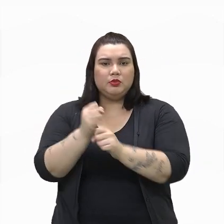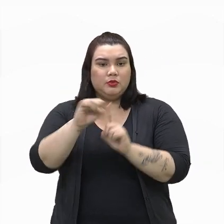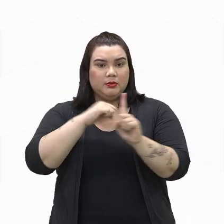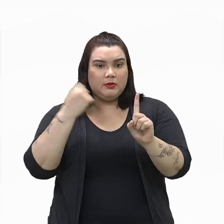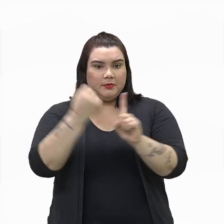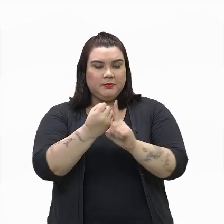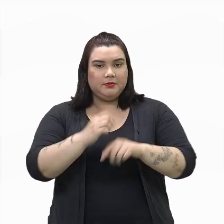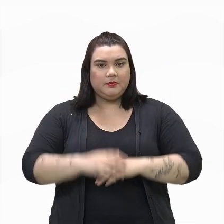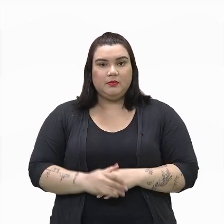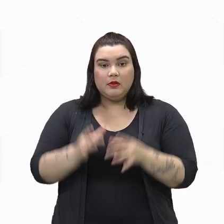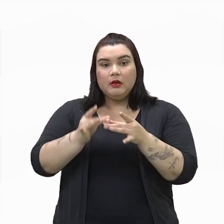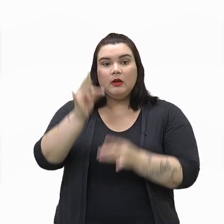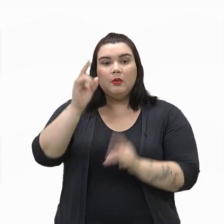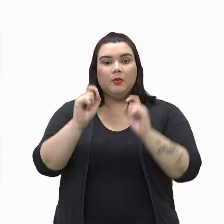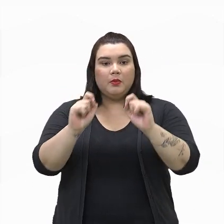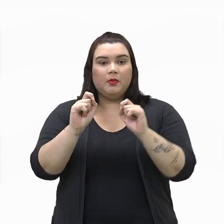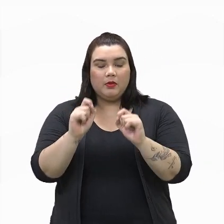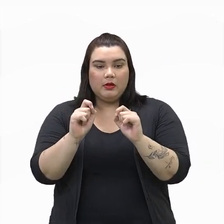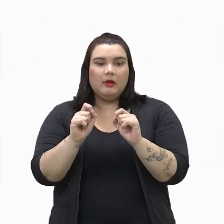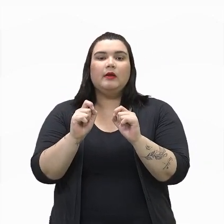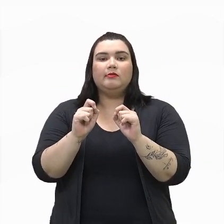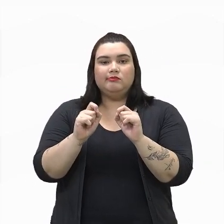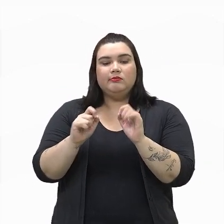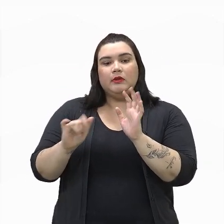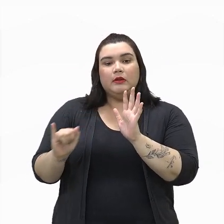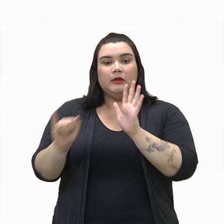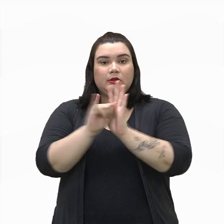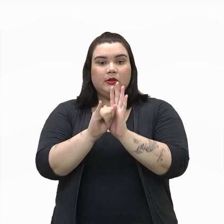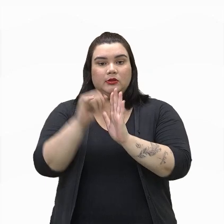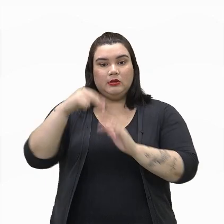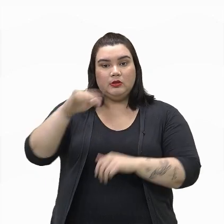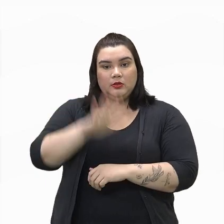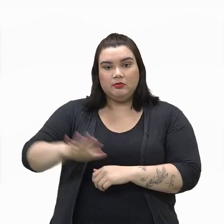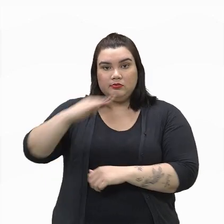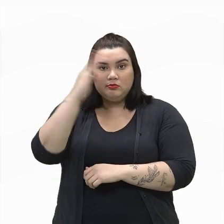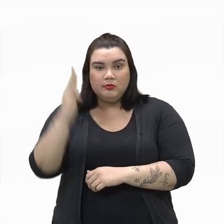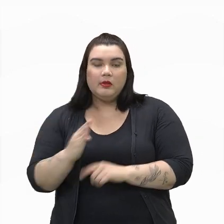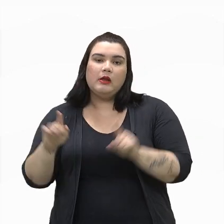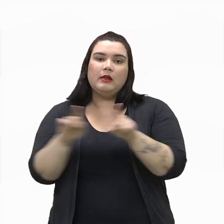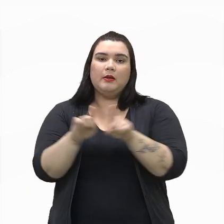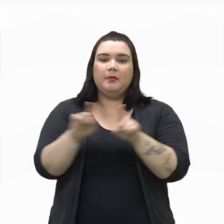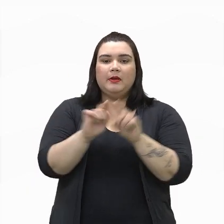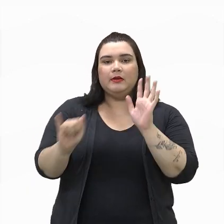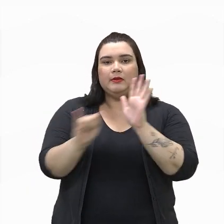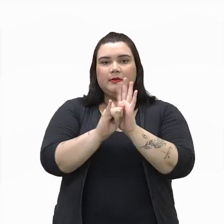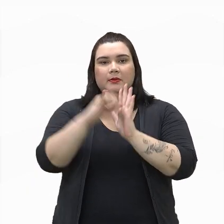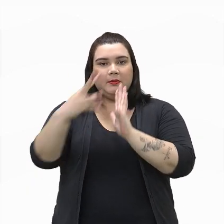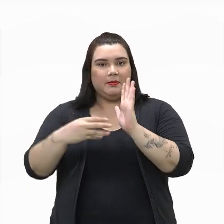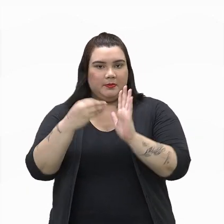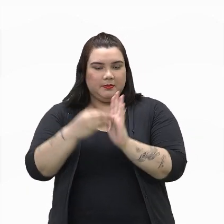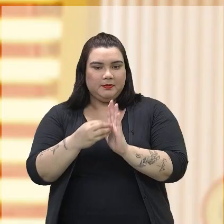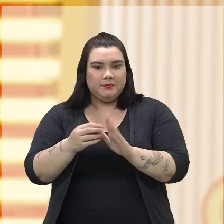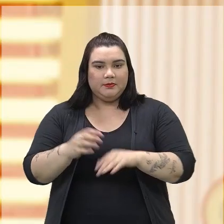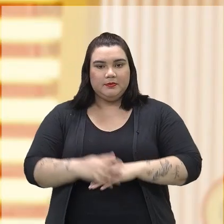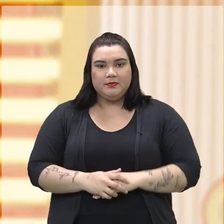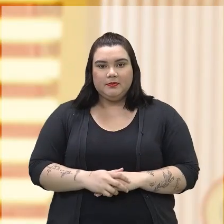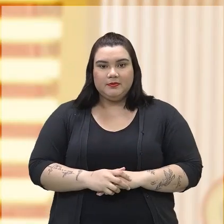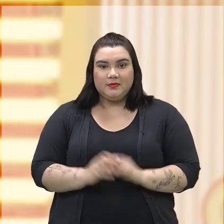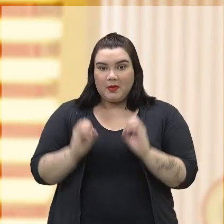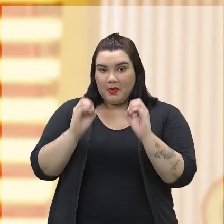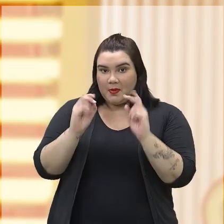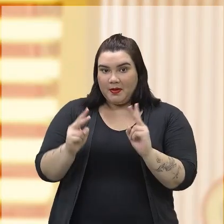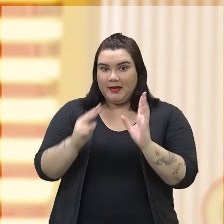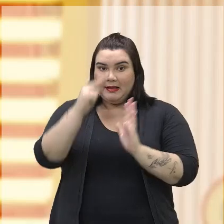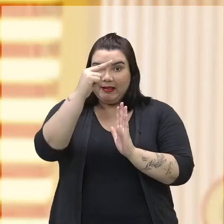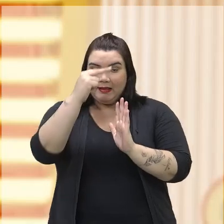sociais, detalhamento desse objeto de conhecimento, identidade nacional brasileira e identidade amazônica. Feita